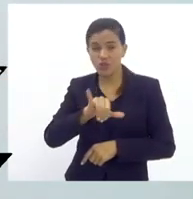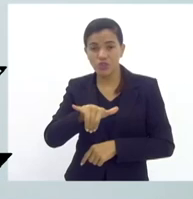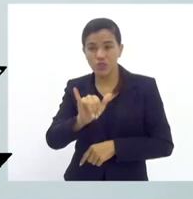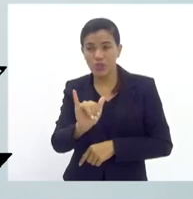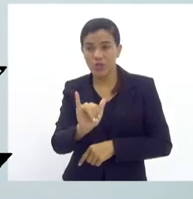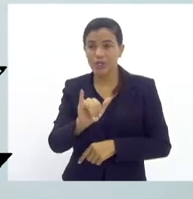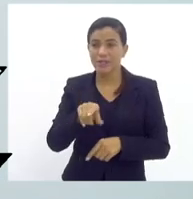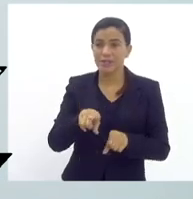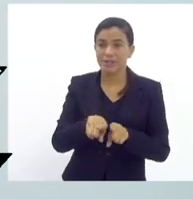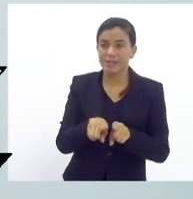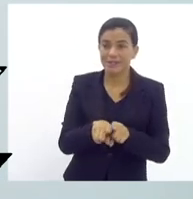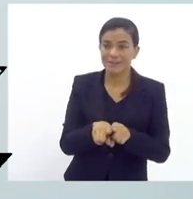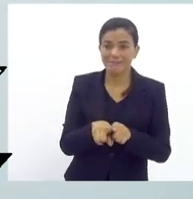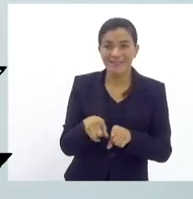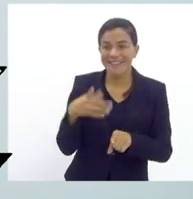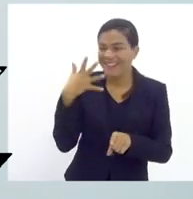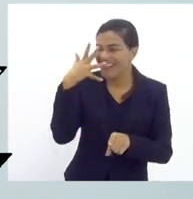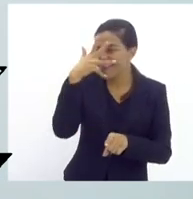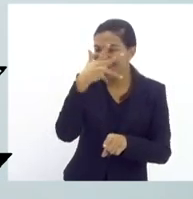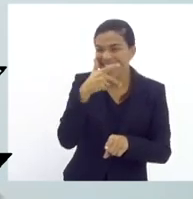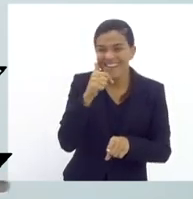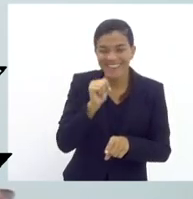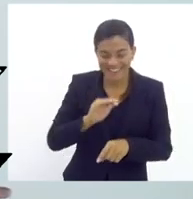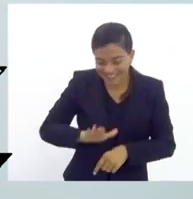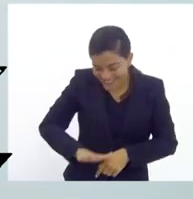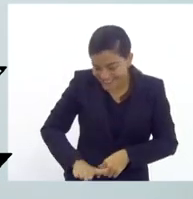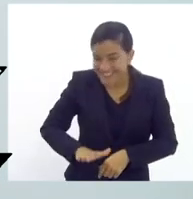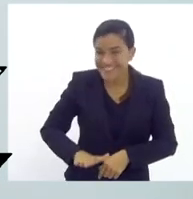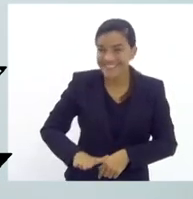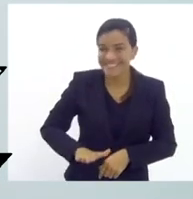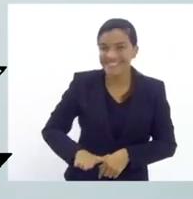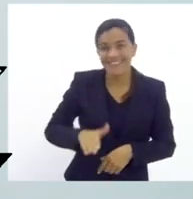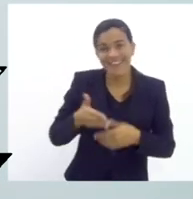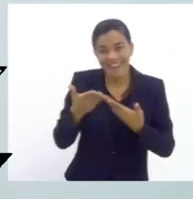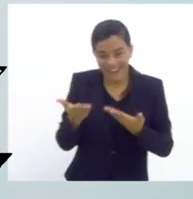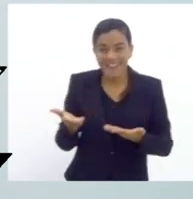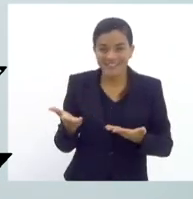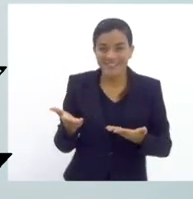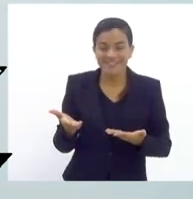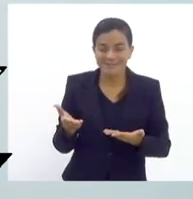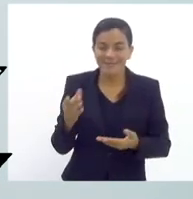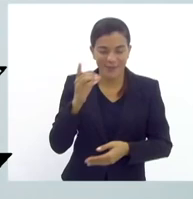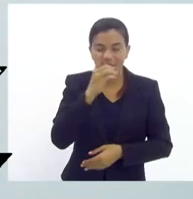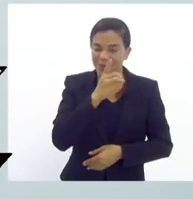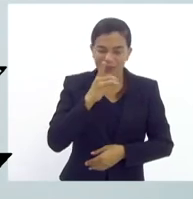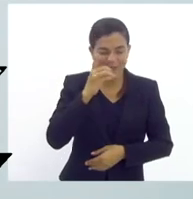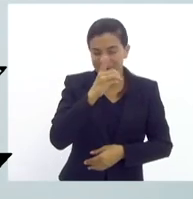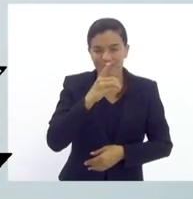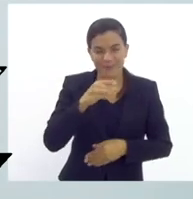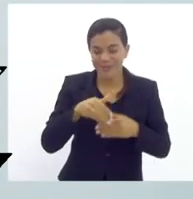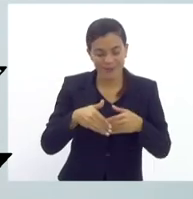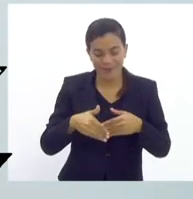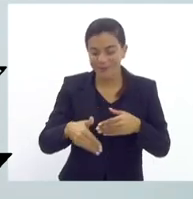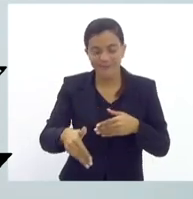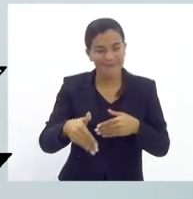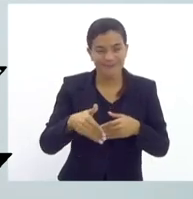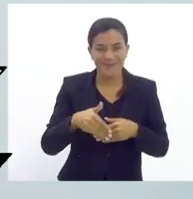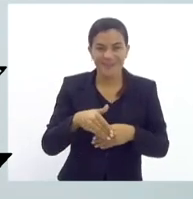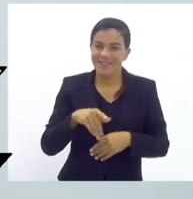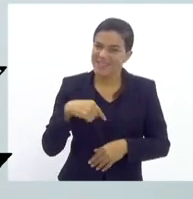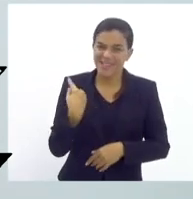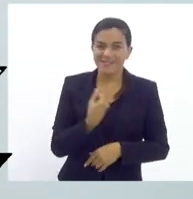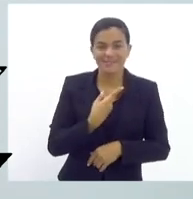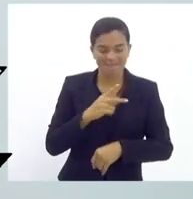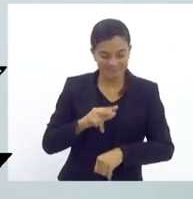esse meu lindo pequeno é isso domingo vai chegar mas a gente vai